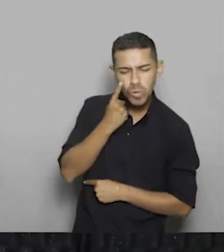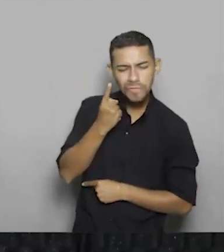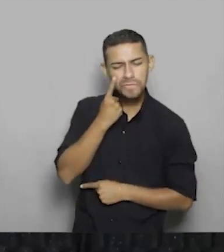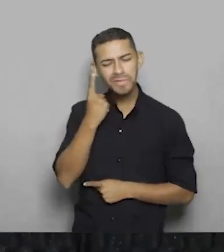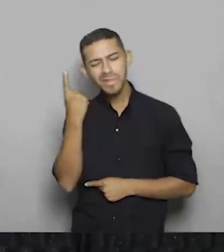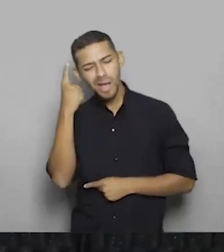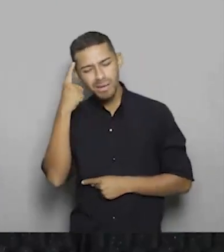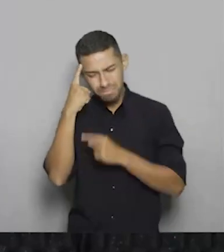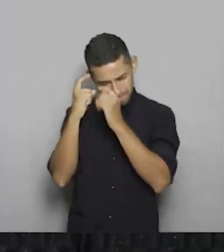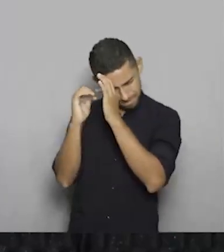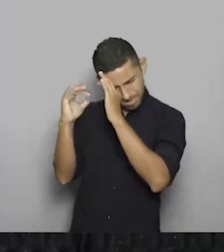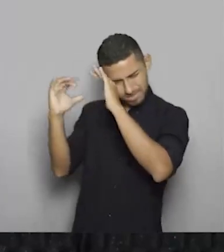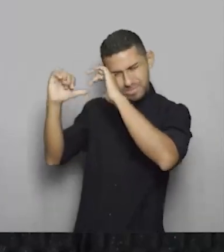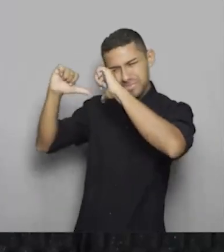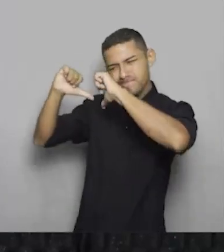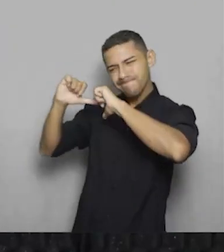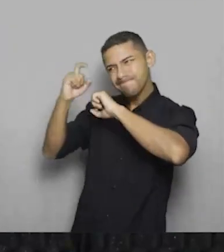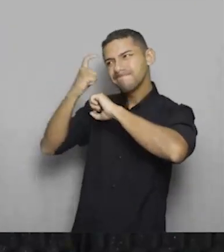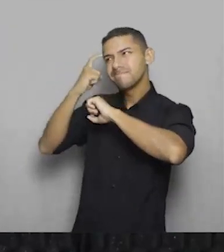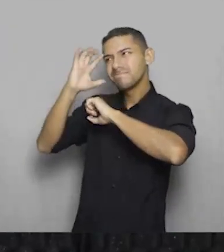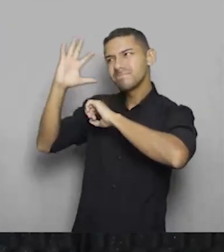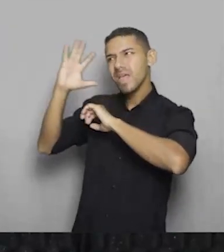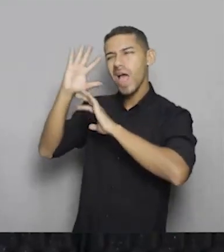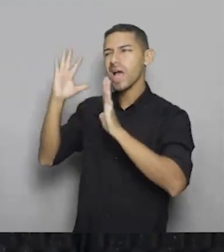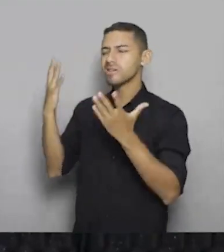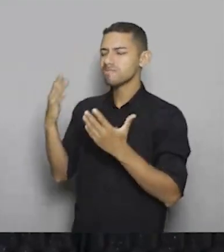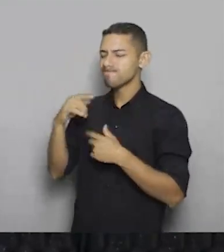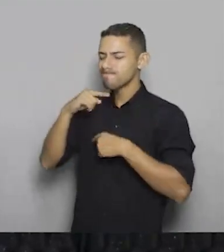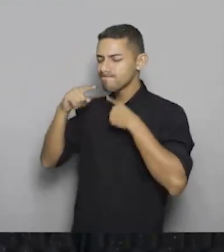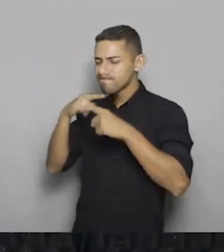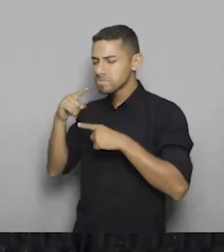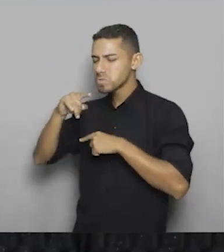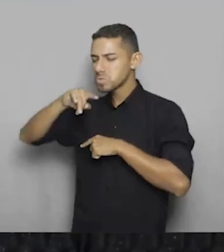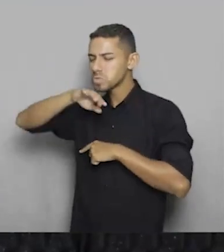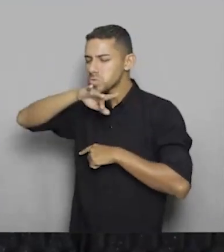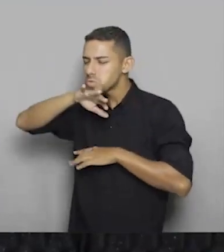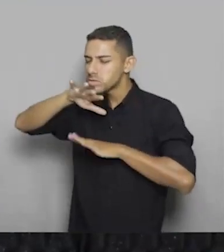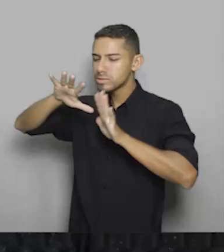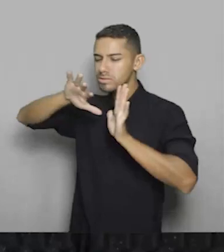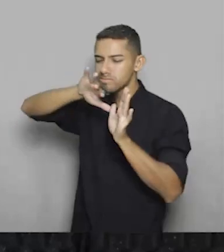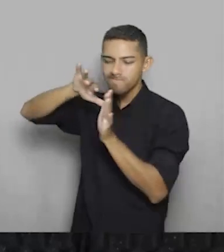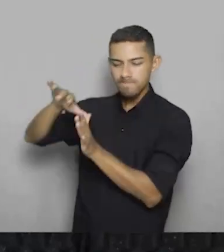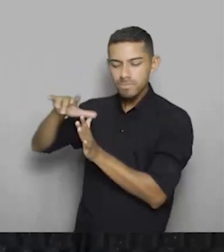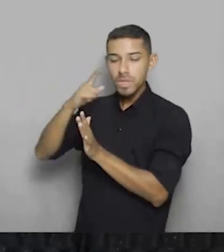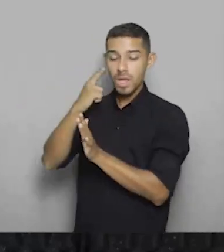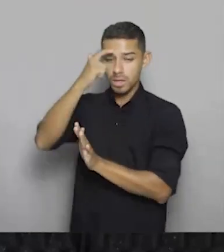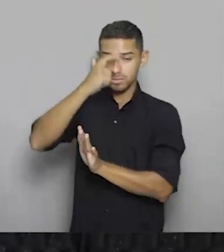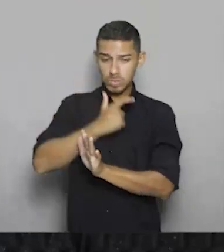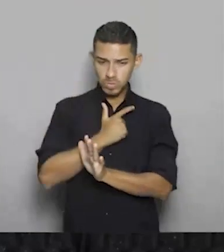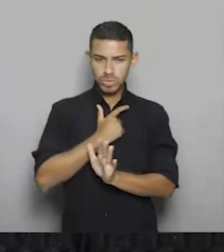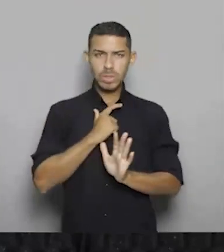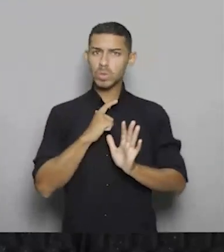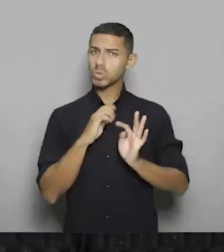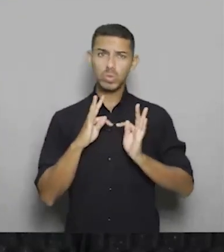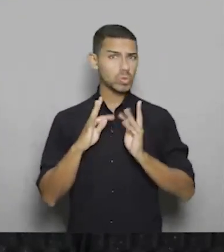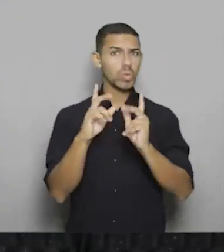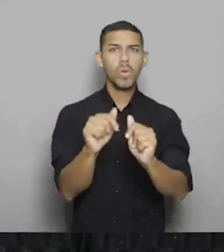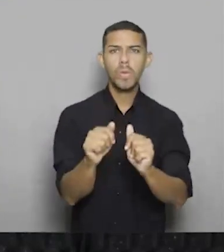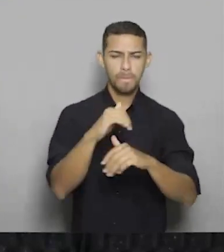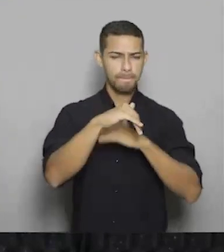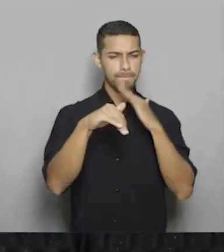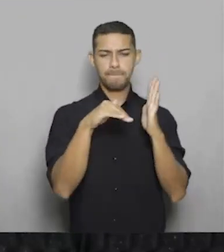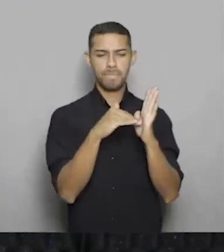os pensamentos que não são legais se apoderem das suas habilidades. E todas essas lições de como,